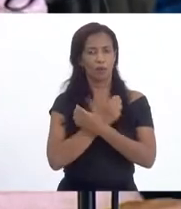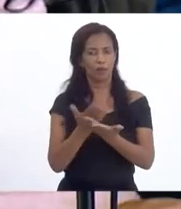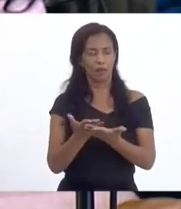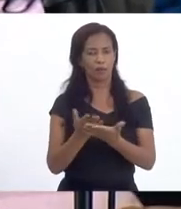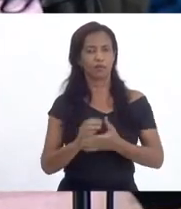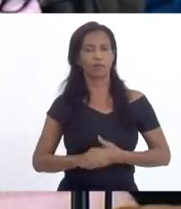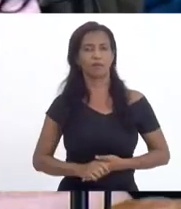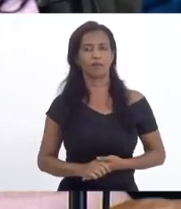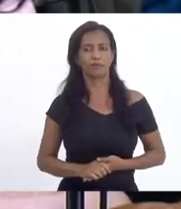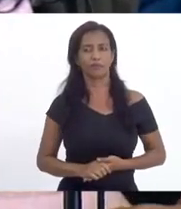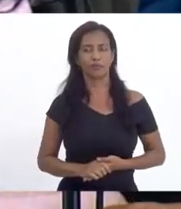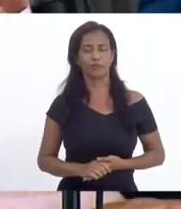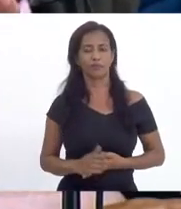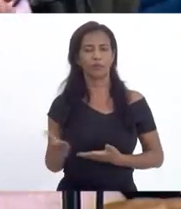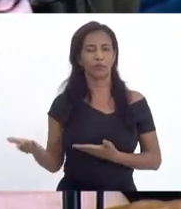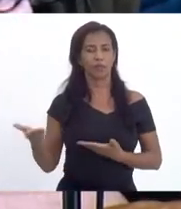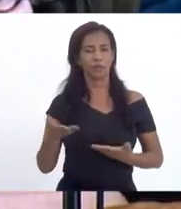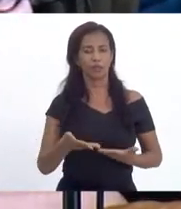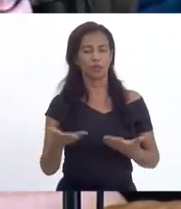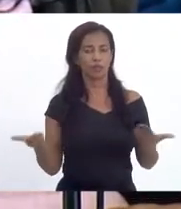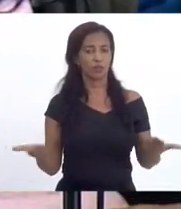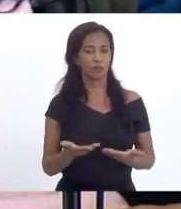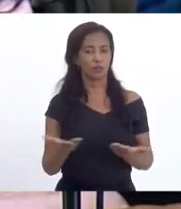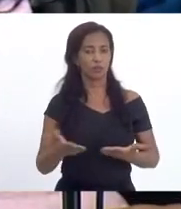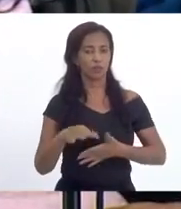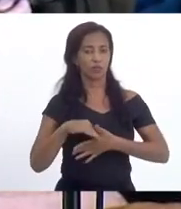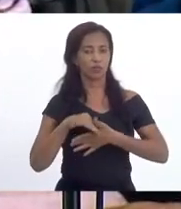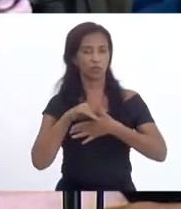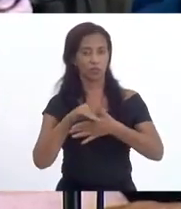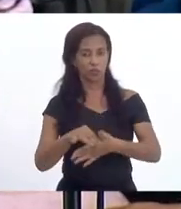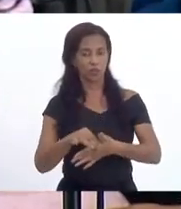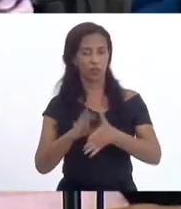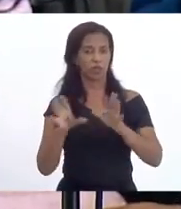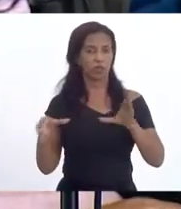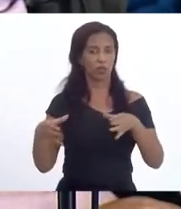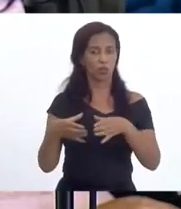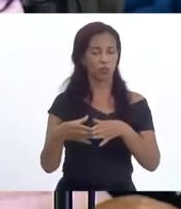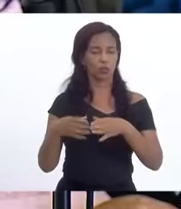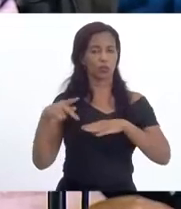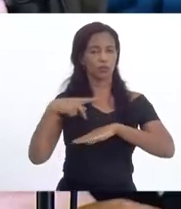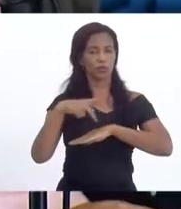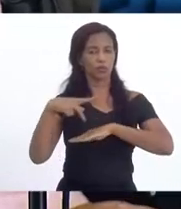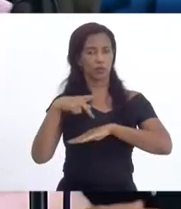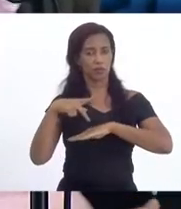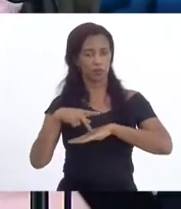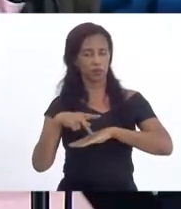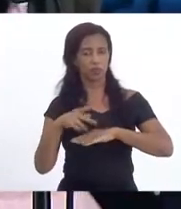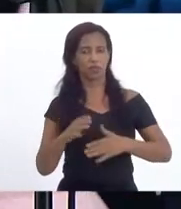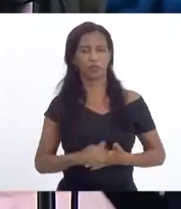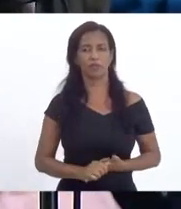capixabas. Ele está indo hoje liderando, presidindo uma comitiva nacional